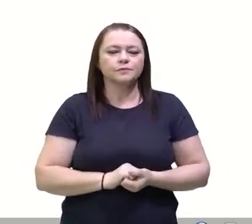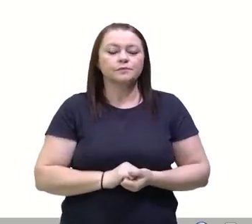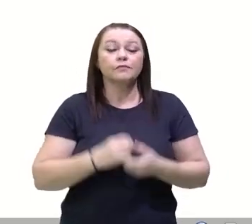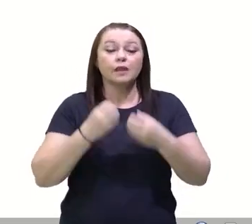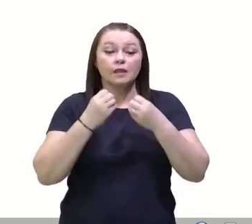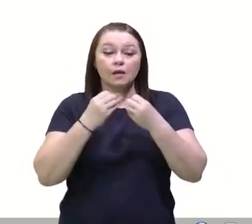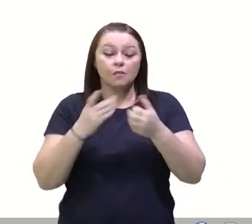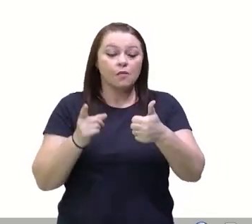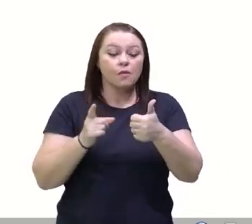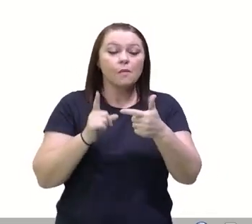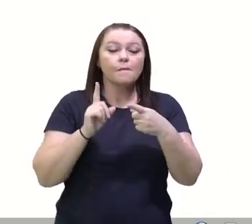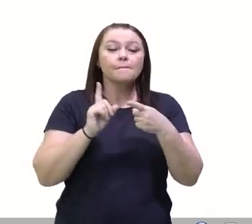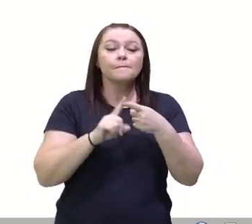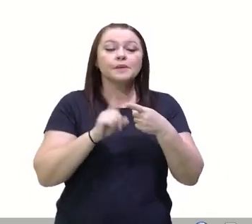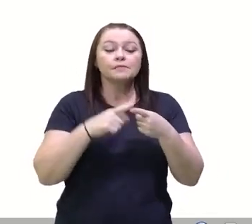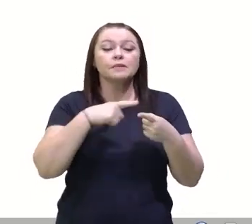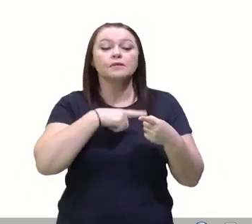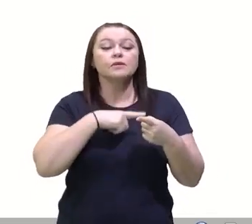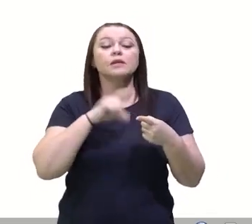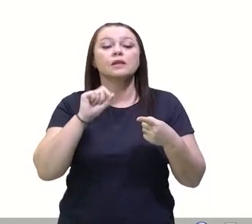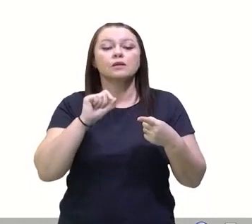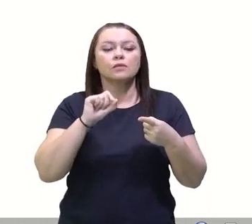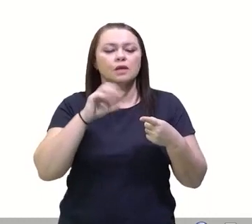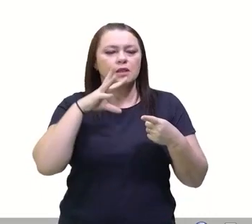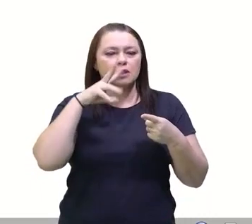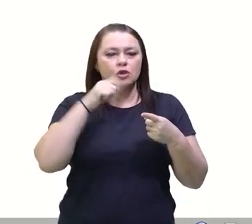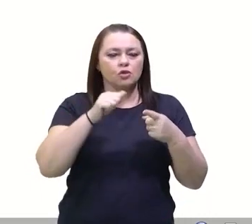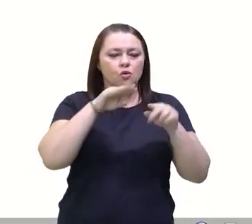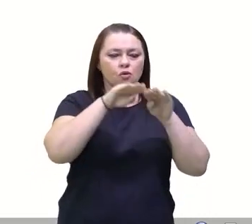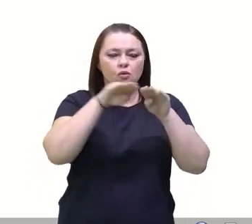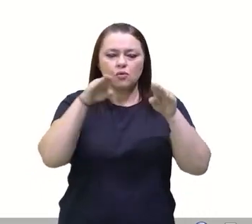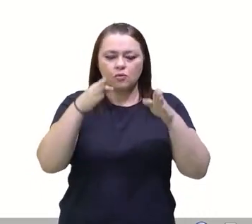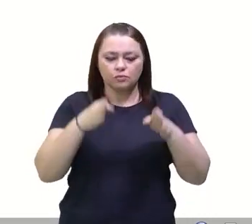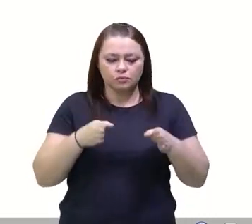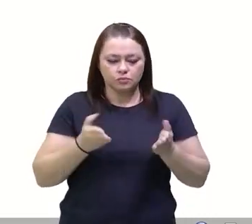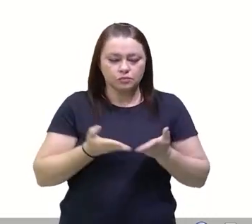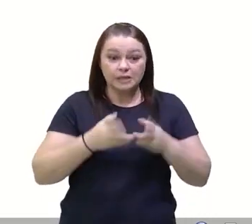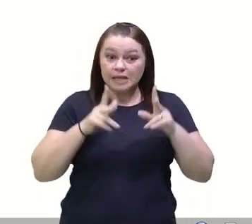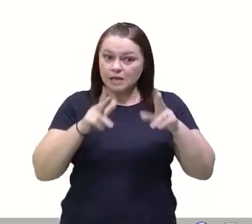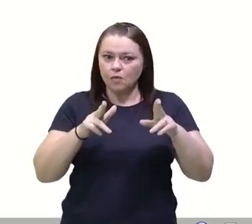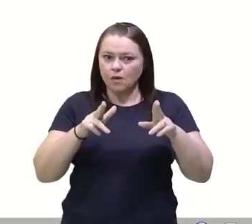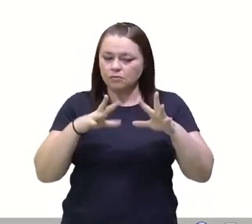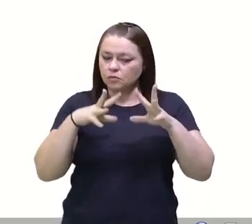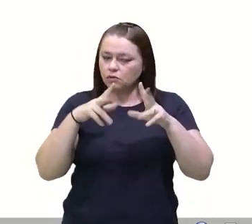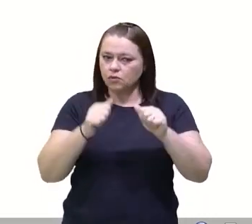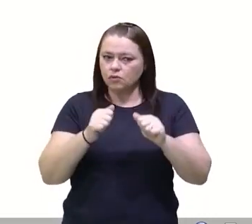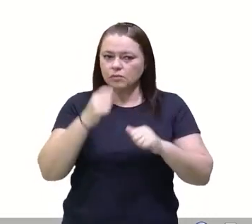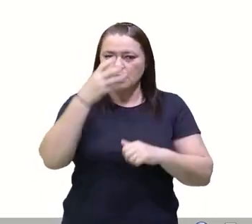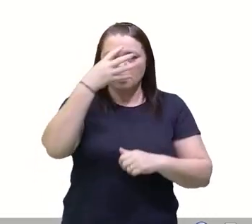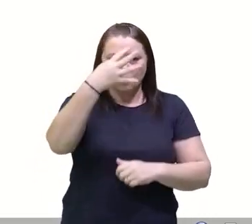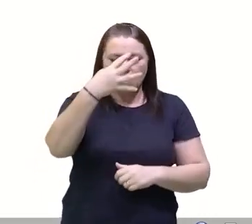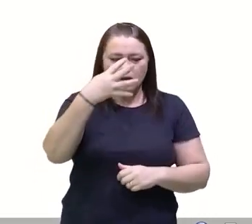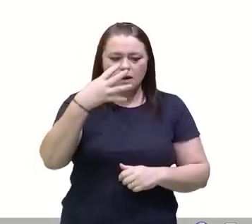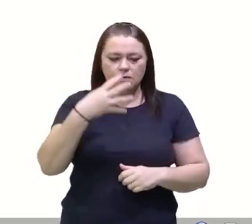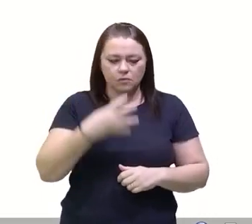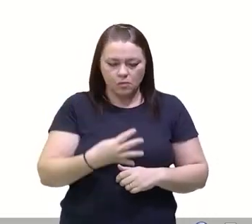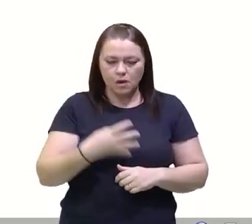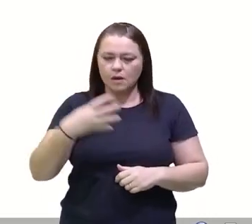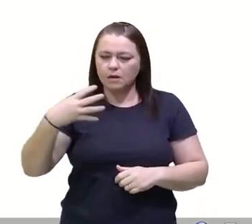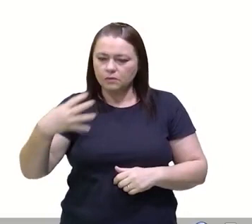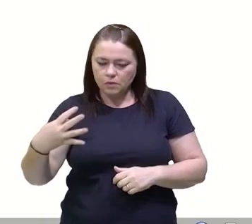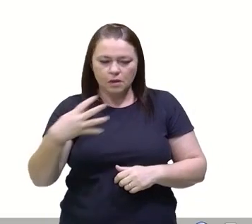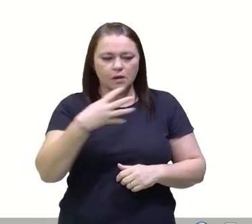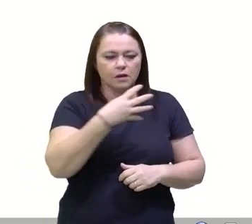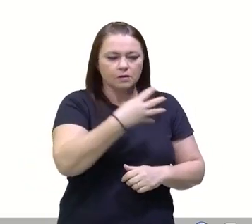bom, primeira coisa que o quadrado ele tem que ter o quê? Todos os lados iguais. Então, se aqui vale 4 centímetros, aqui vai valer